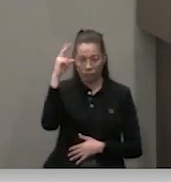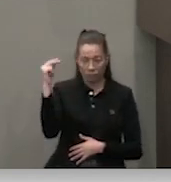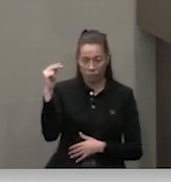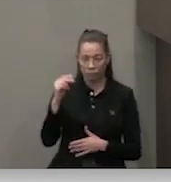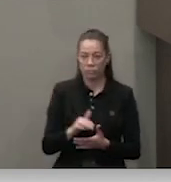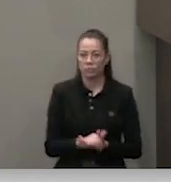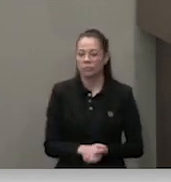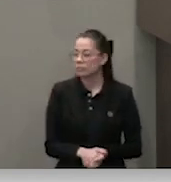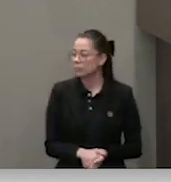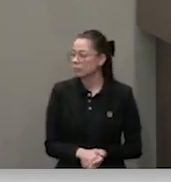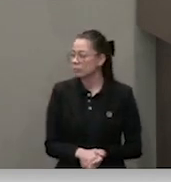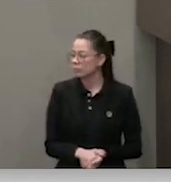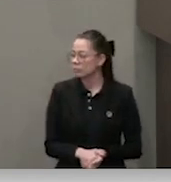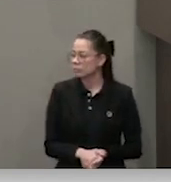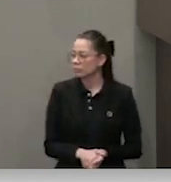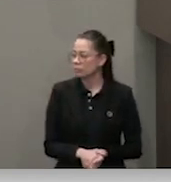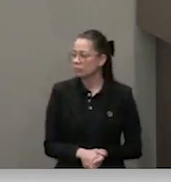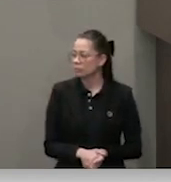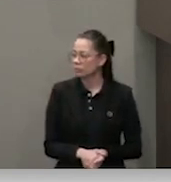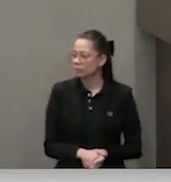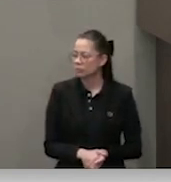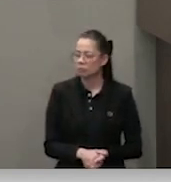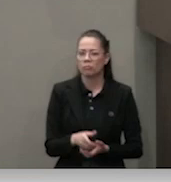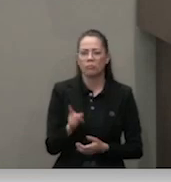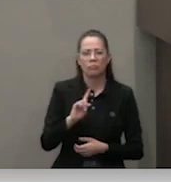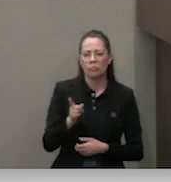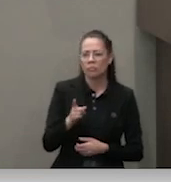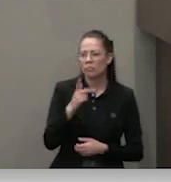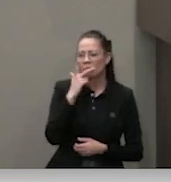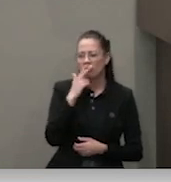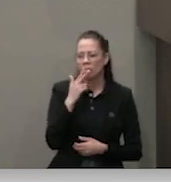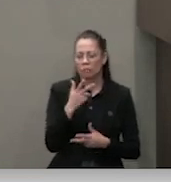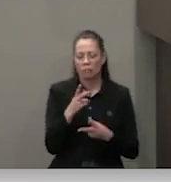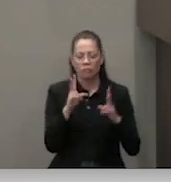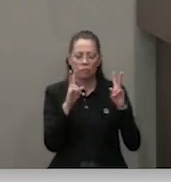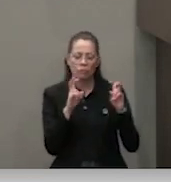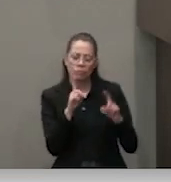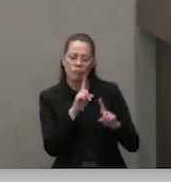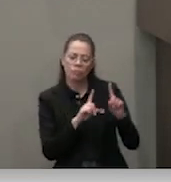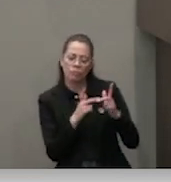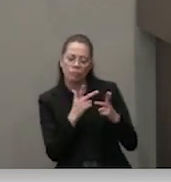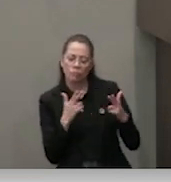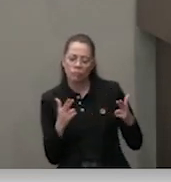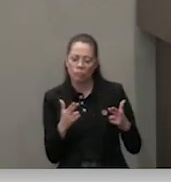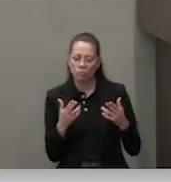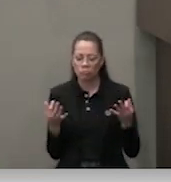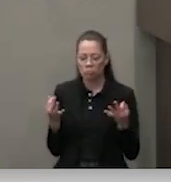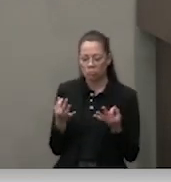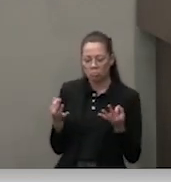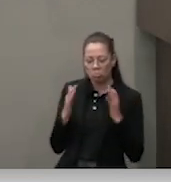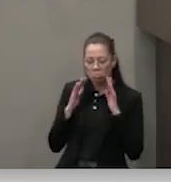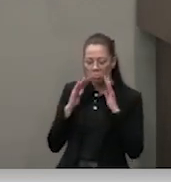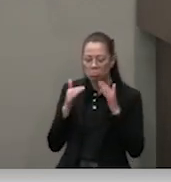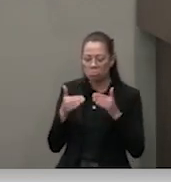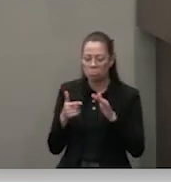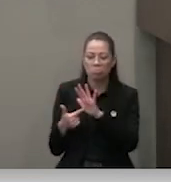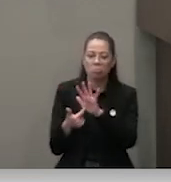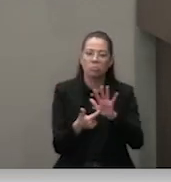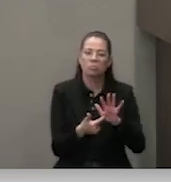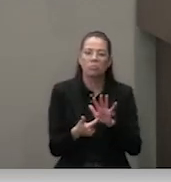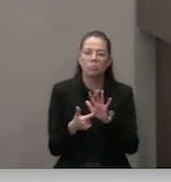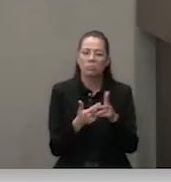público não é uma questão de vaidade não é uma questão de de preciosismo nós apontarmos